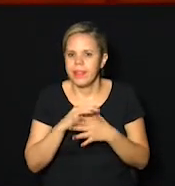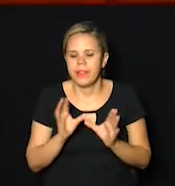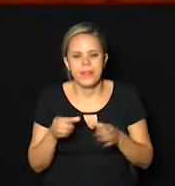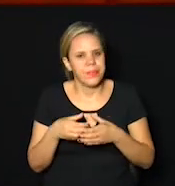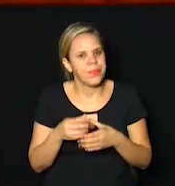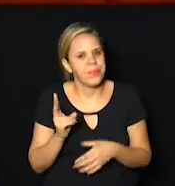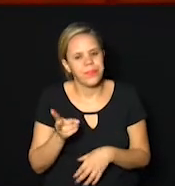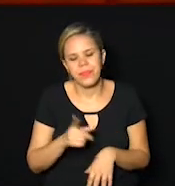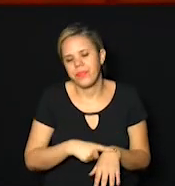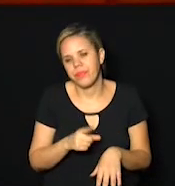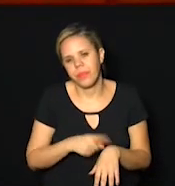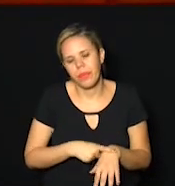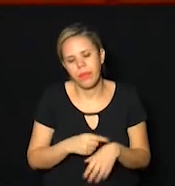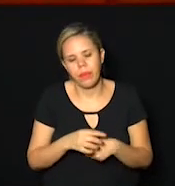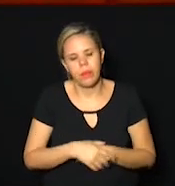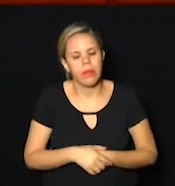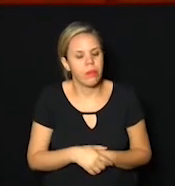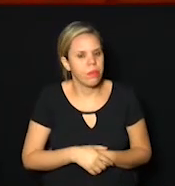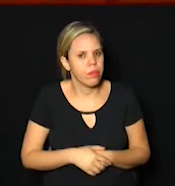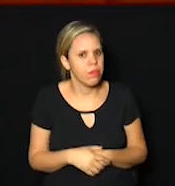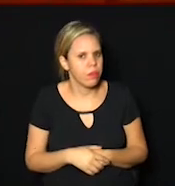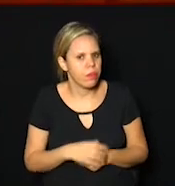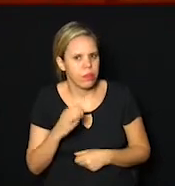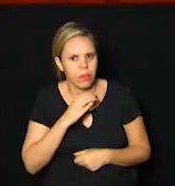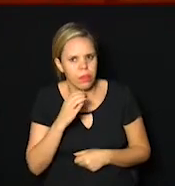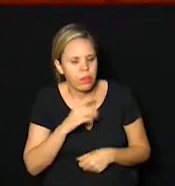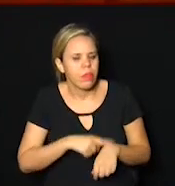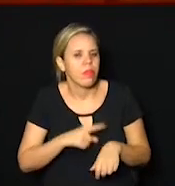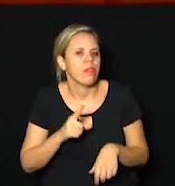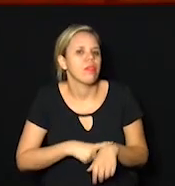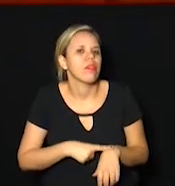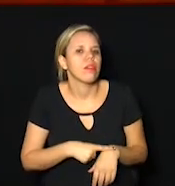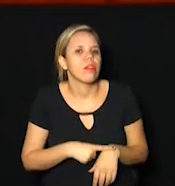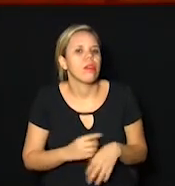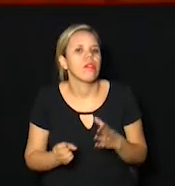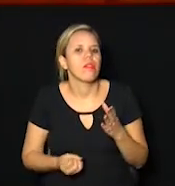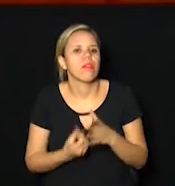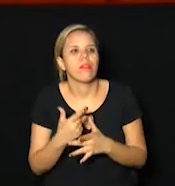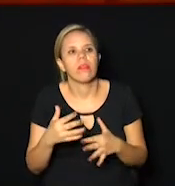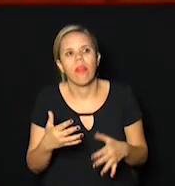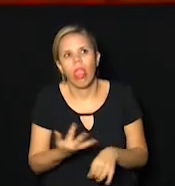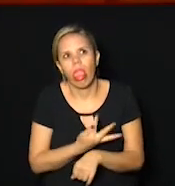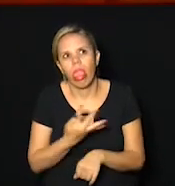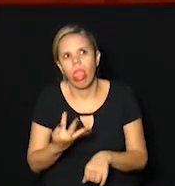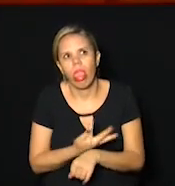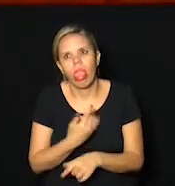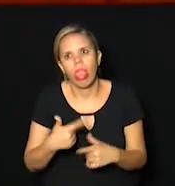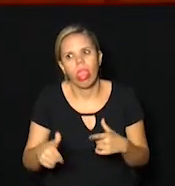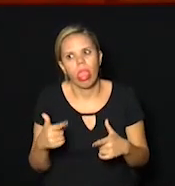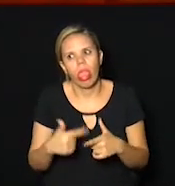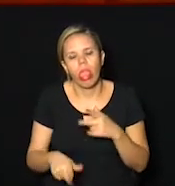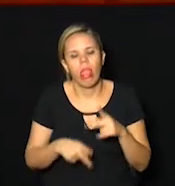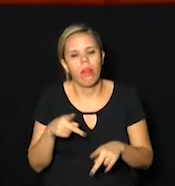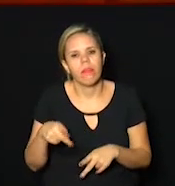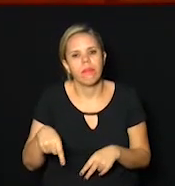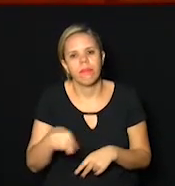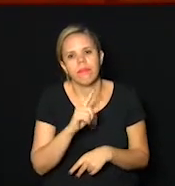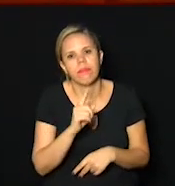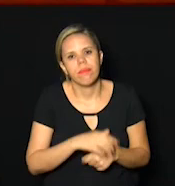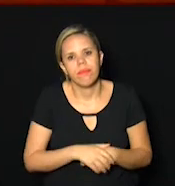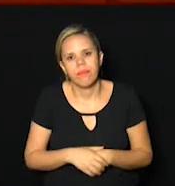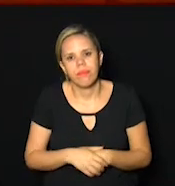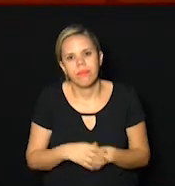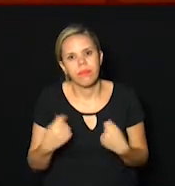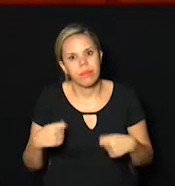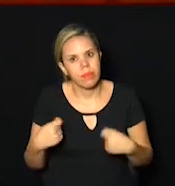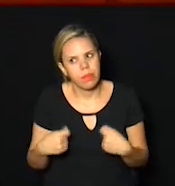tempo todo. A liderança corre, tem momentos em que acontece uma crise, acontece um problema, as pessoas vão